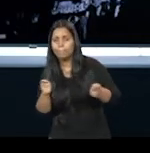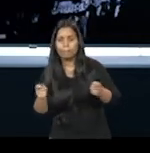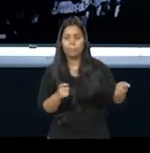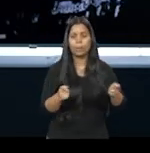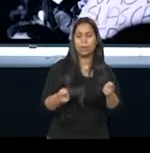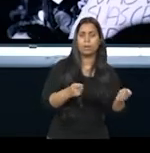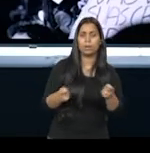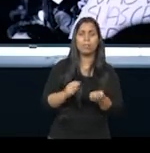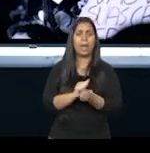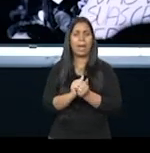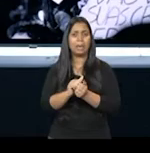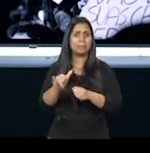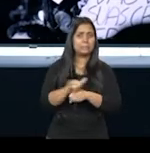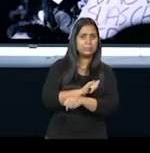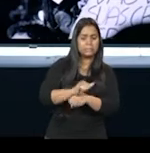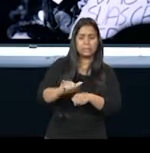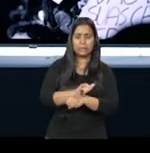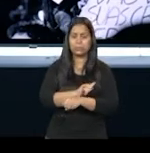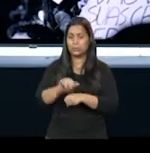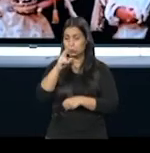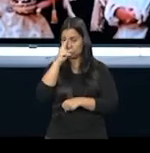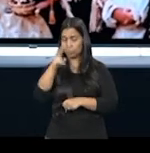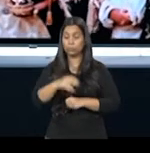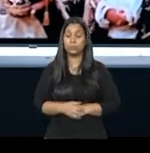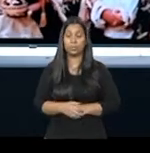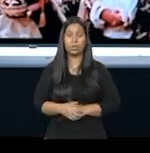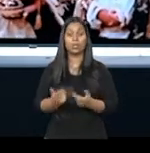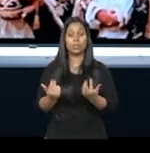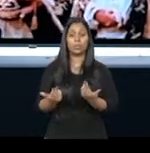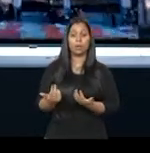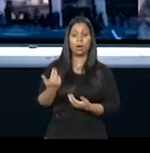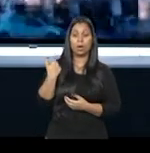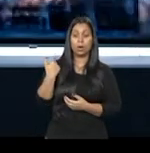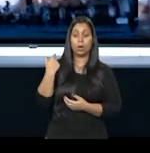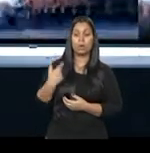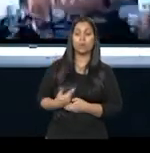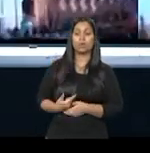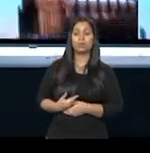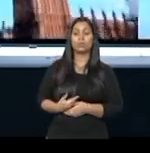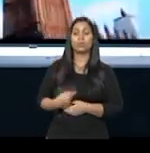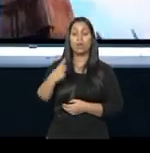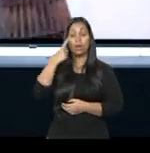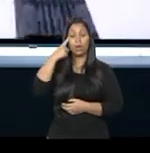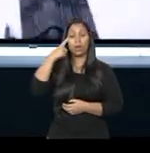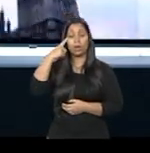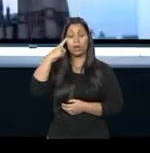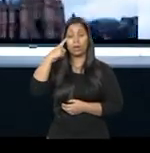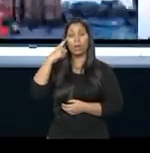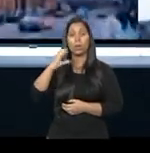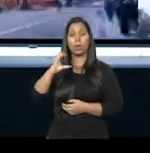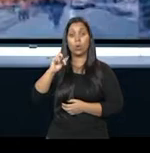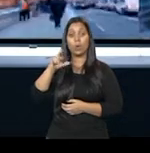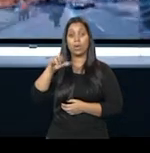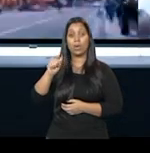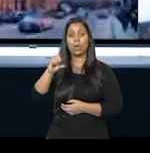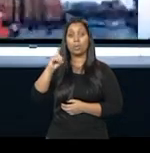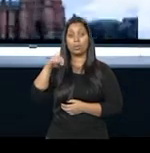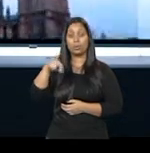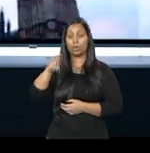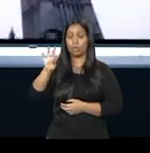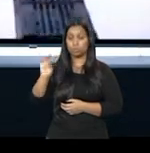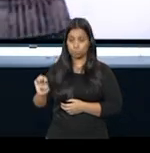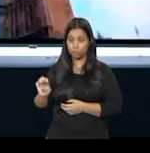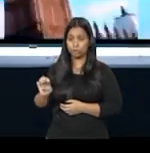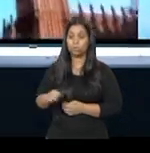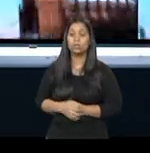as estratégias de poder, por exemplo, como é o caso da República Popular da Coreia do Norte. Por outro lado,